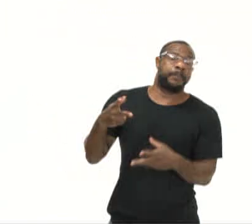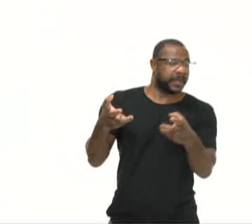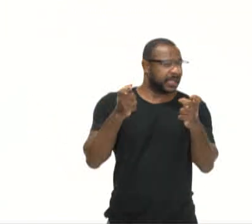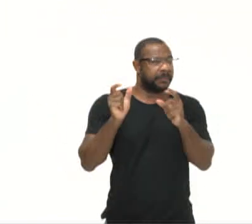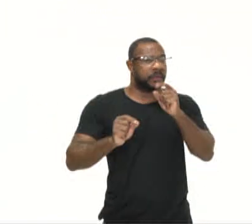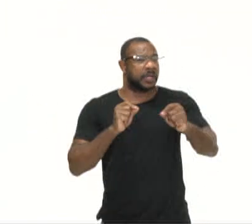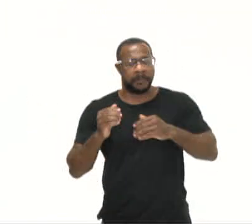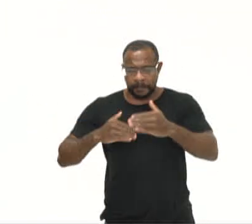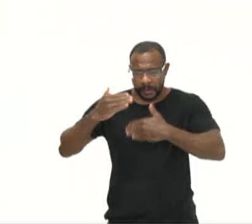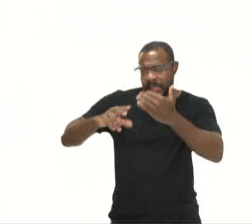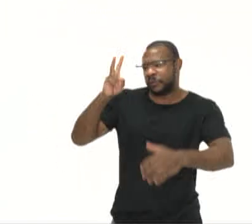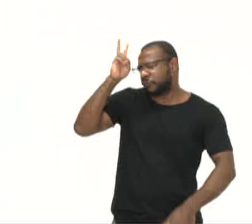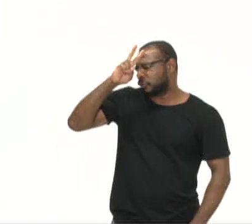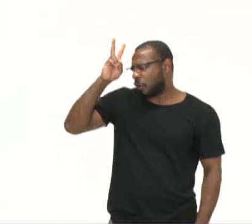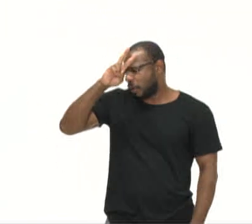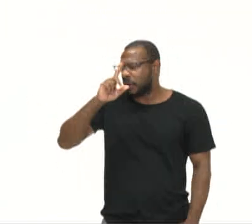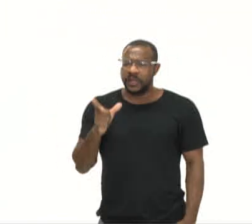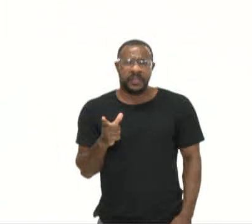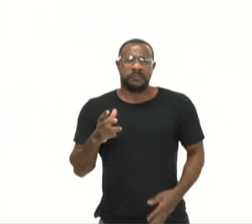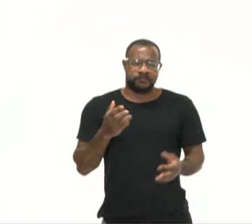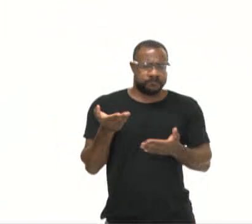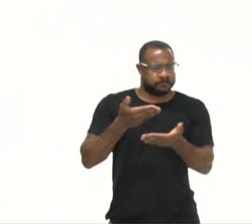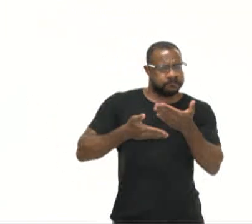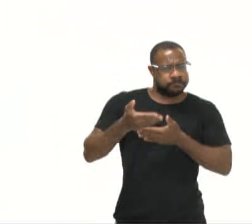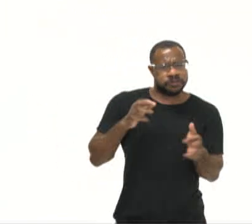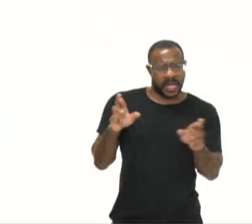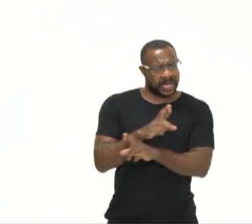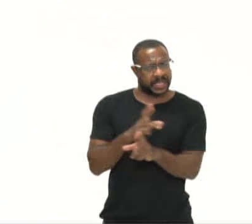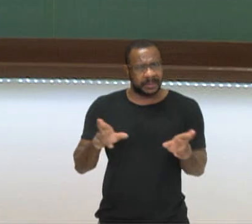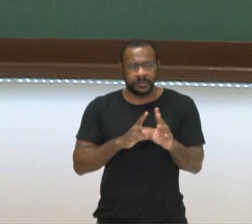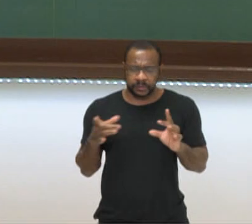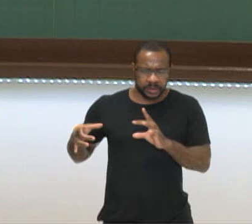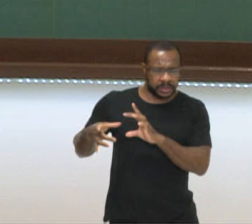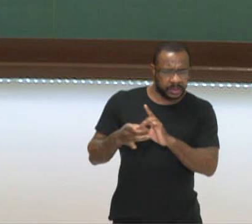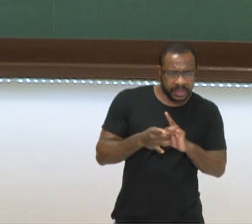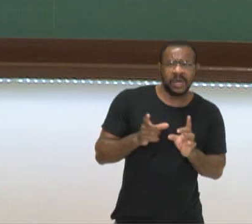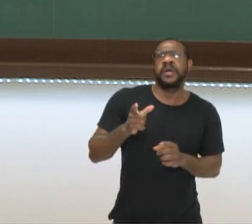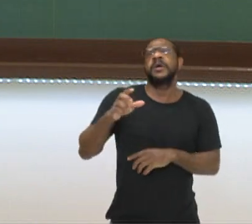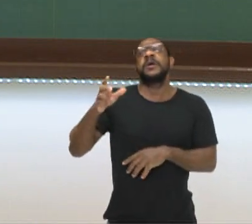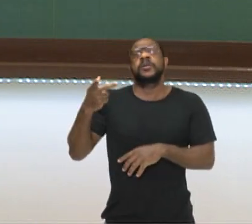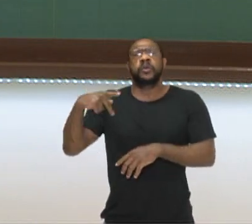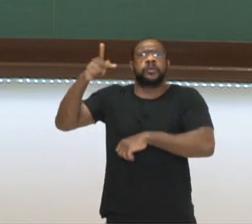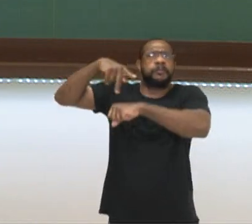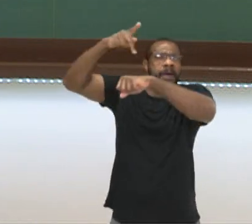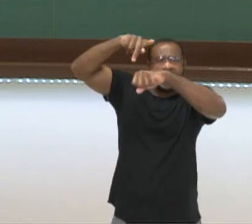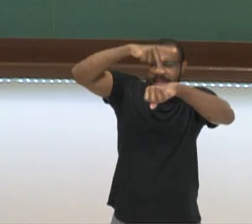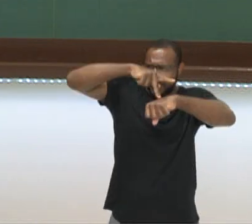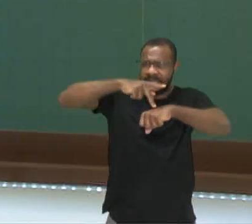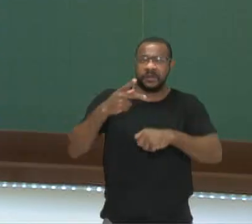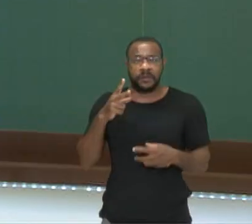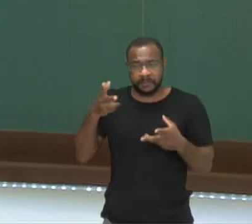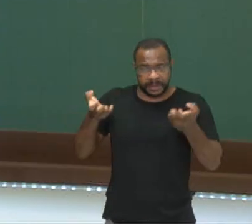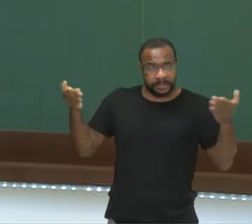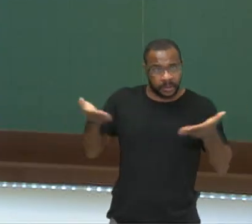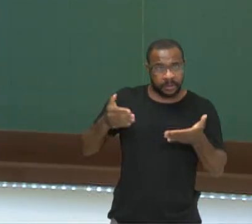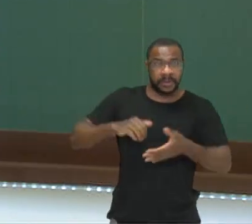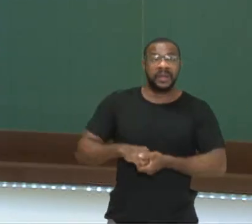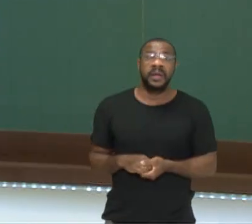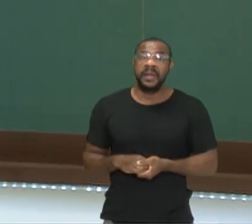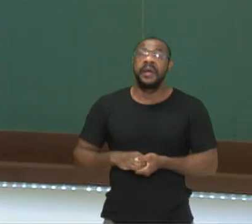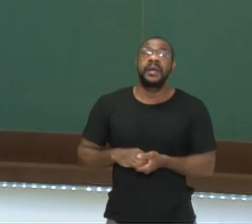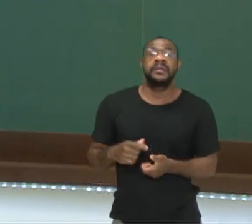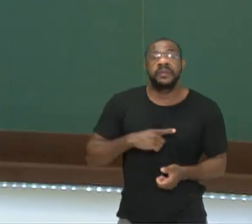determinados processos históricos relacionados, isso com um contexto internacional, que é o que a gente vai ver aqui. A gente está